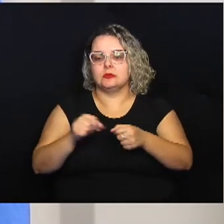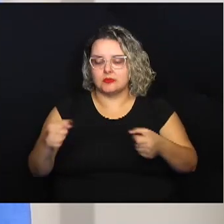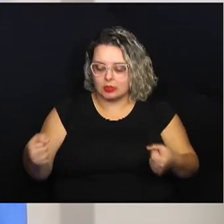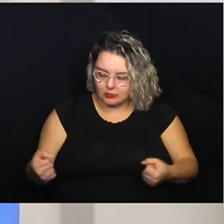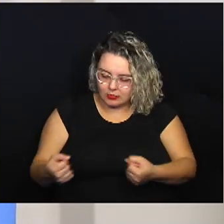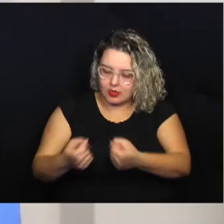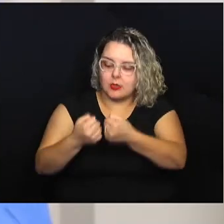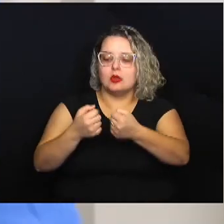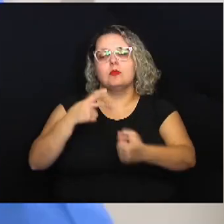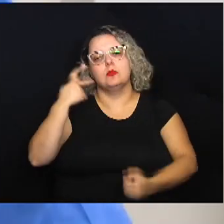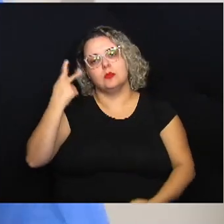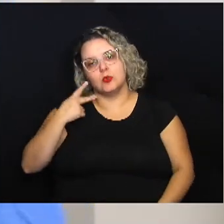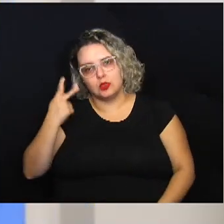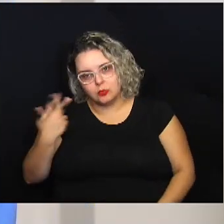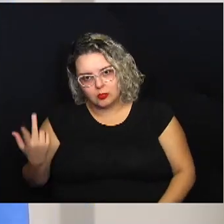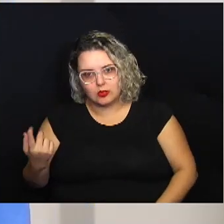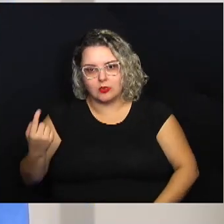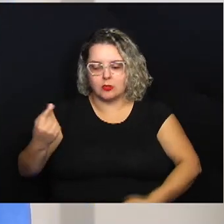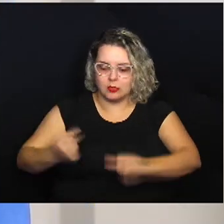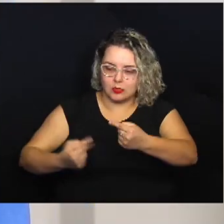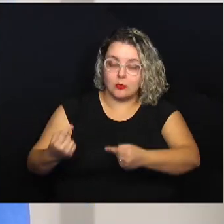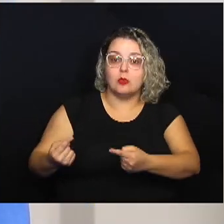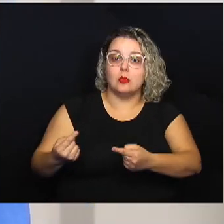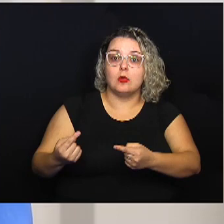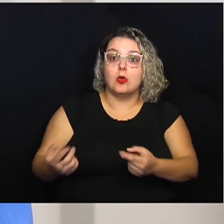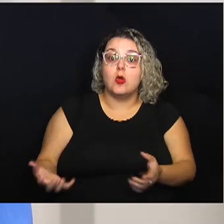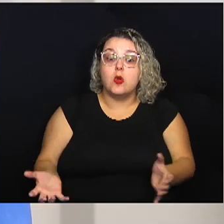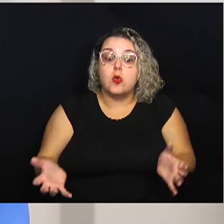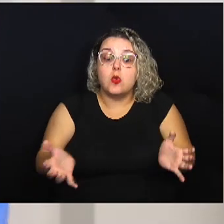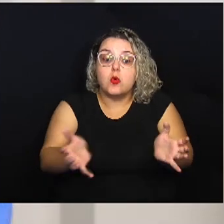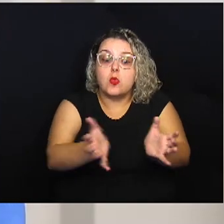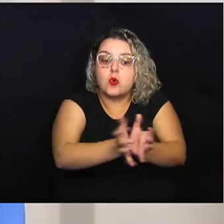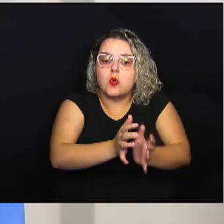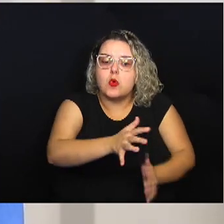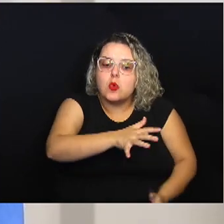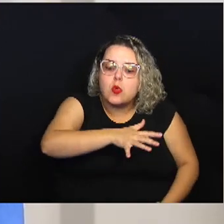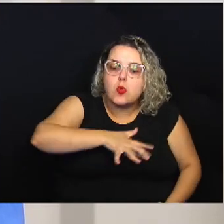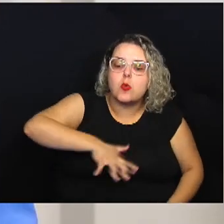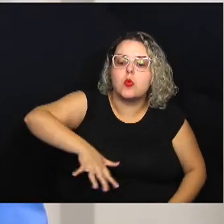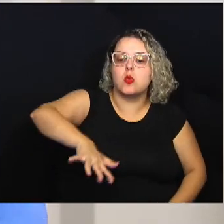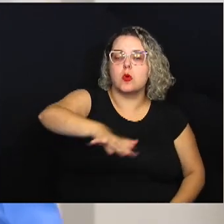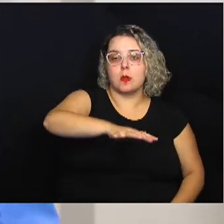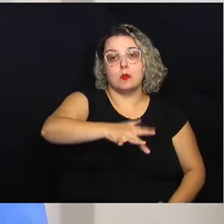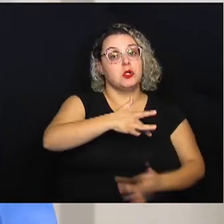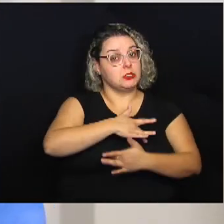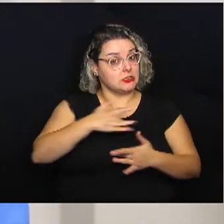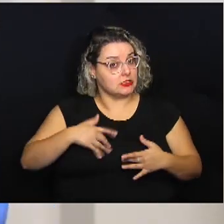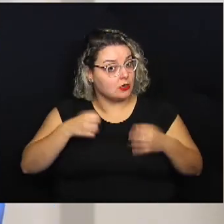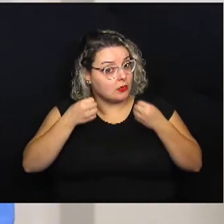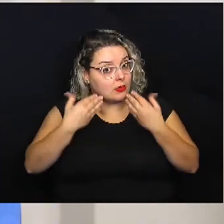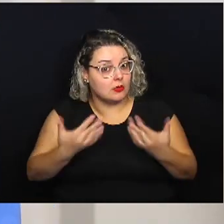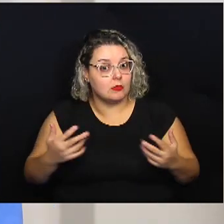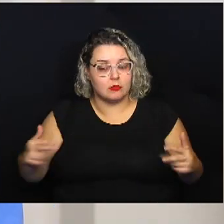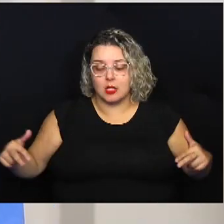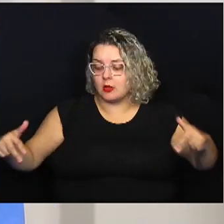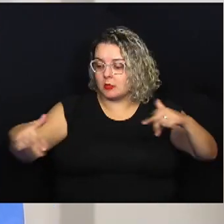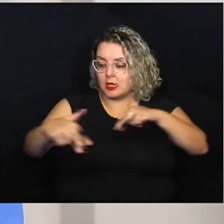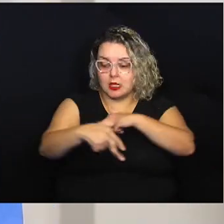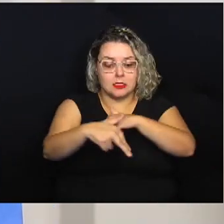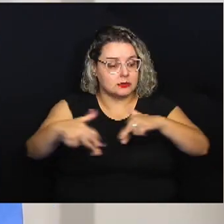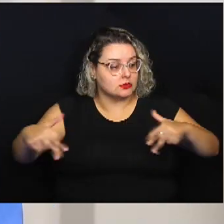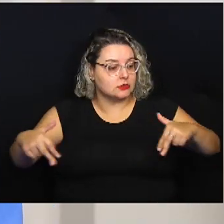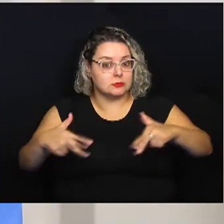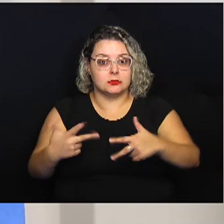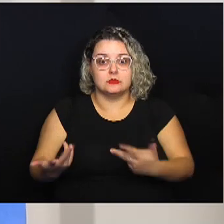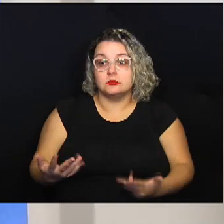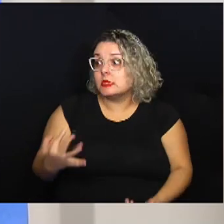as discussões, o clima organizacional deve ser saudável. E as pessoas se cruzam nos corredores e muitas vezes não